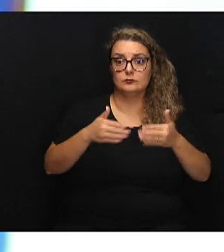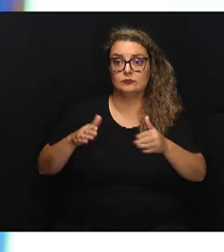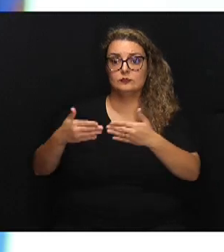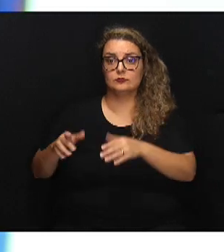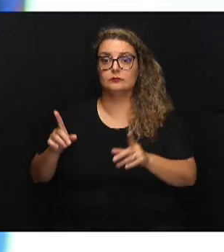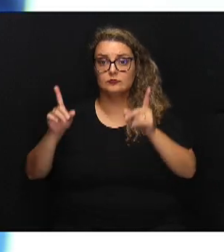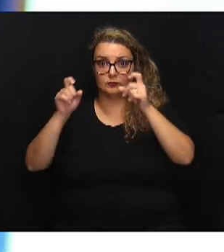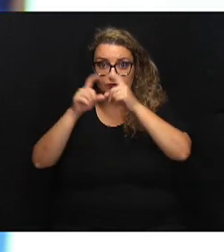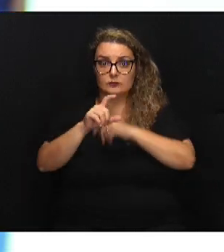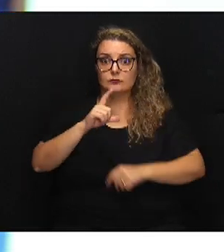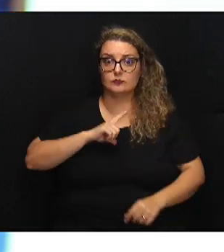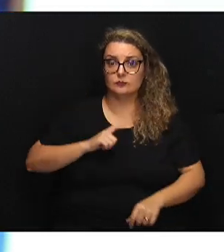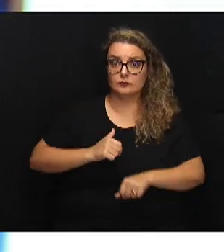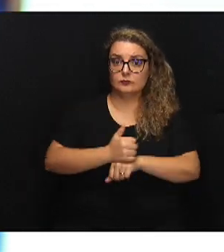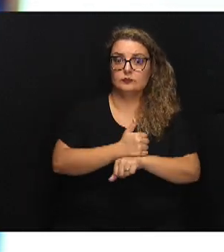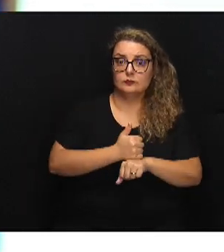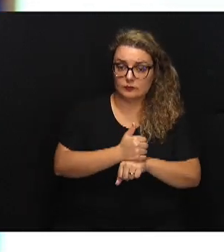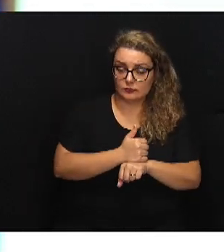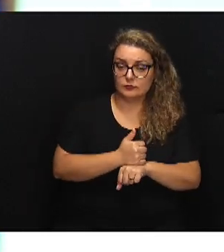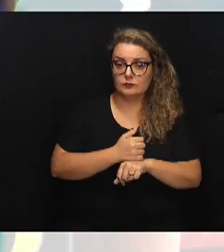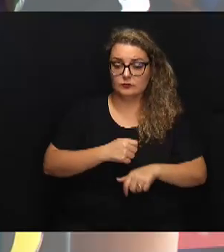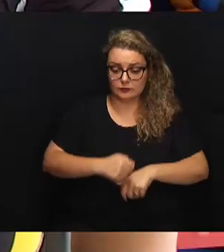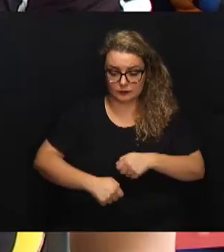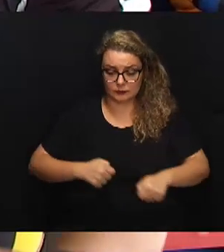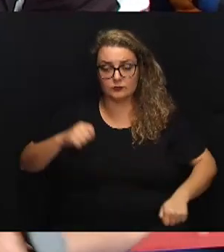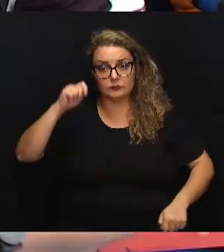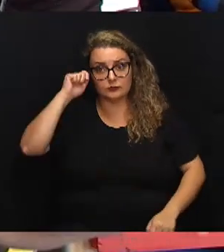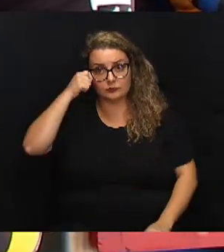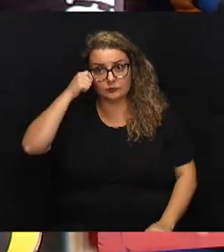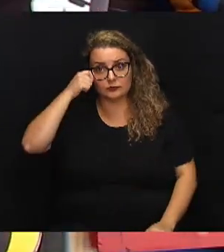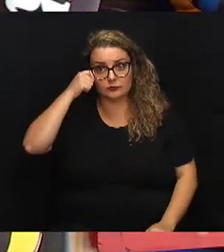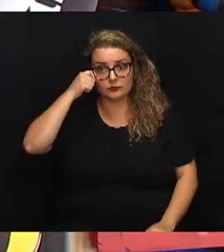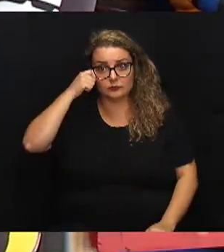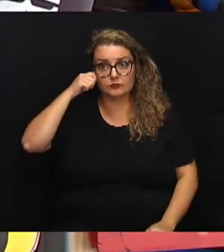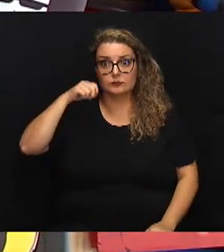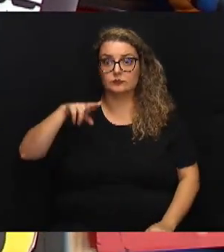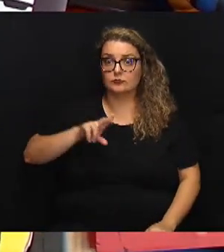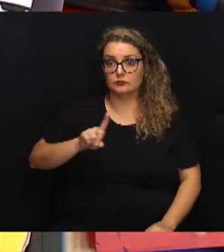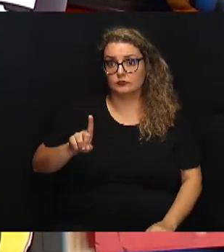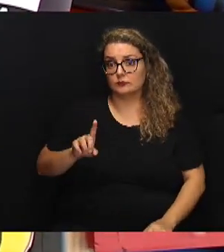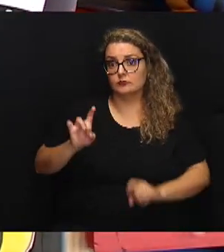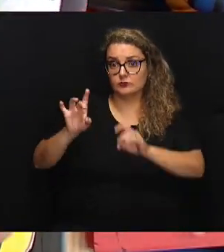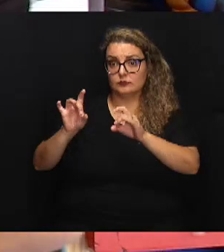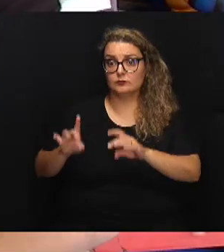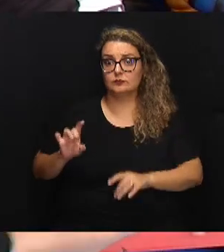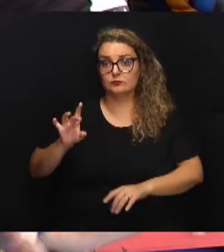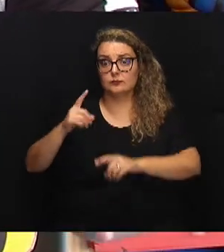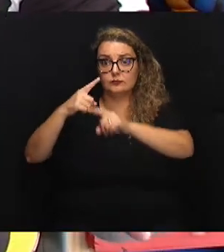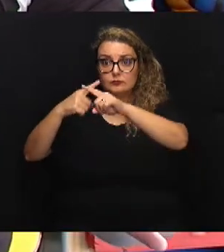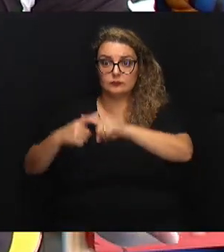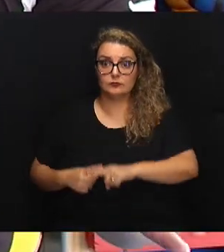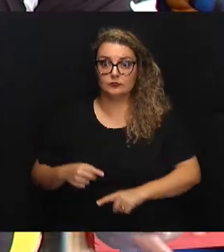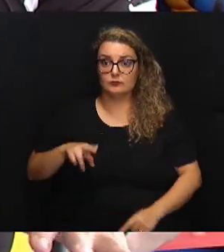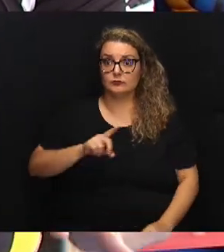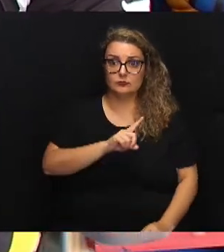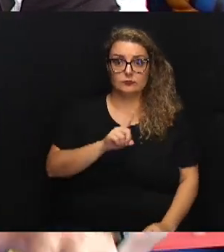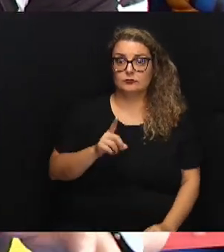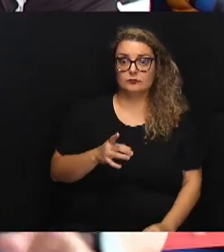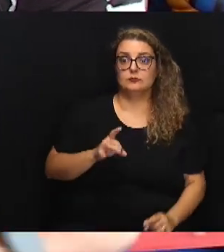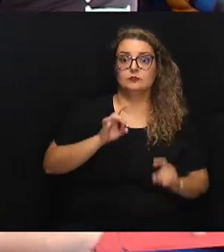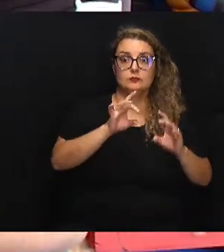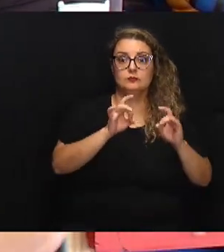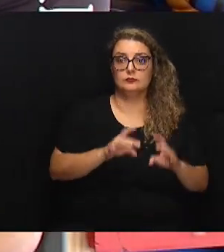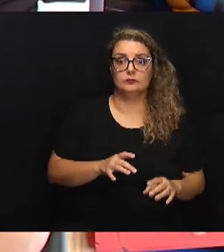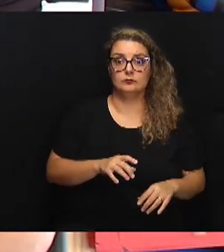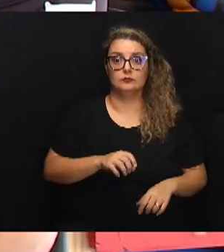difícil você ter um profissional, faixa preta, que ou ele não vai se especializar só na competição, ou ele não vai se especializar só